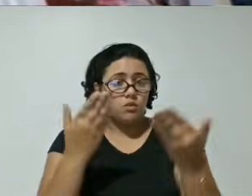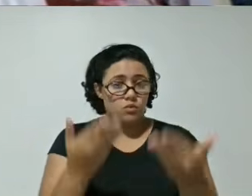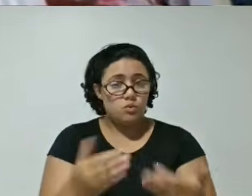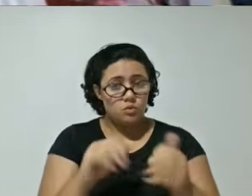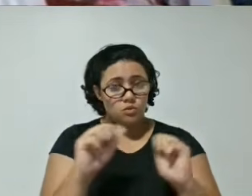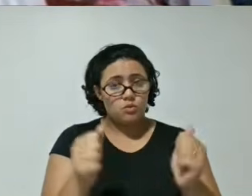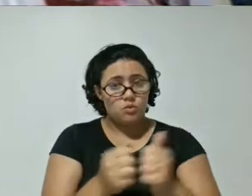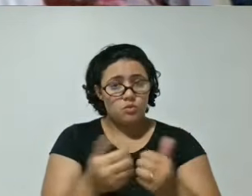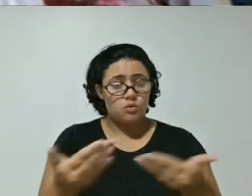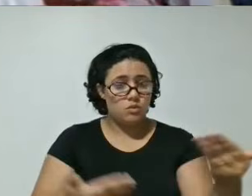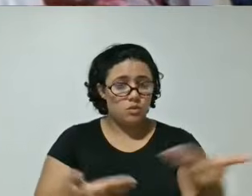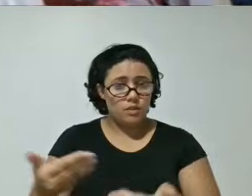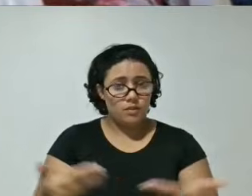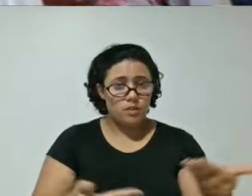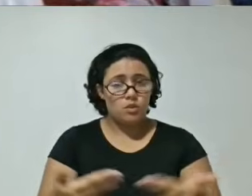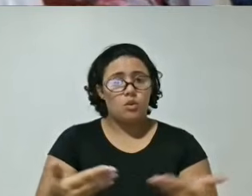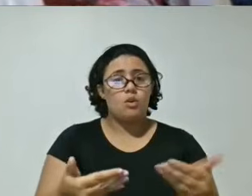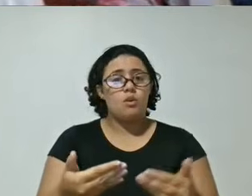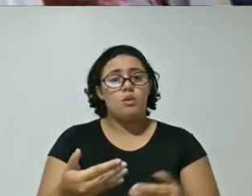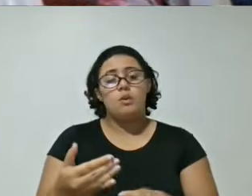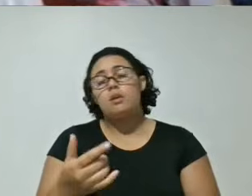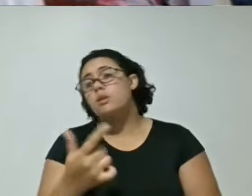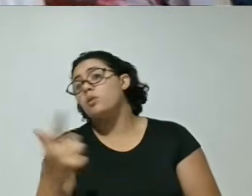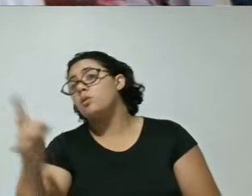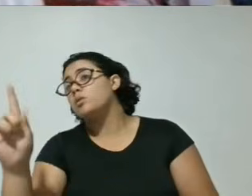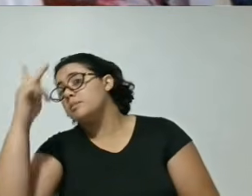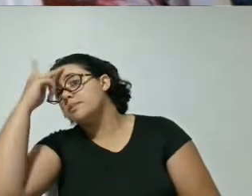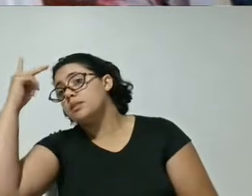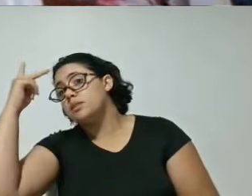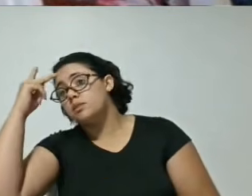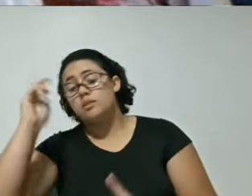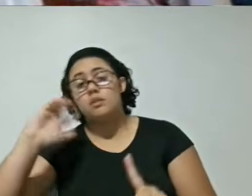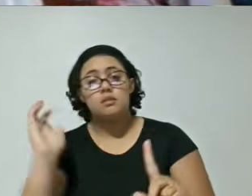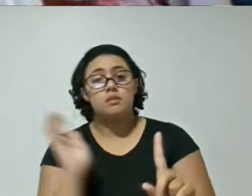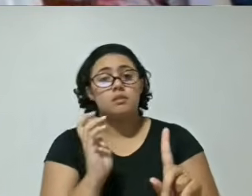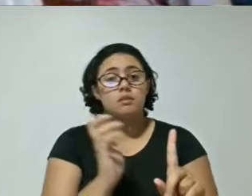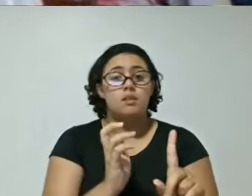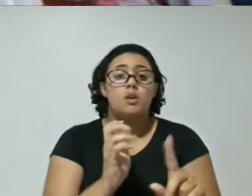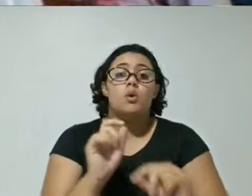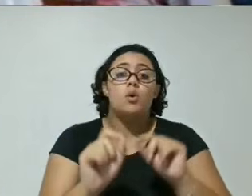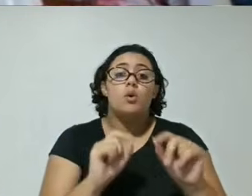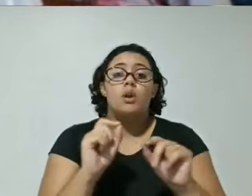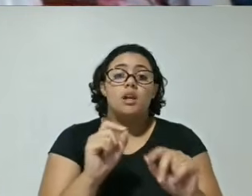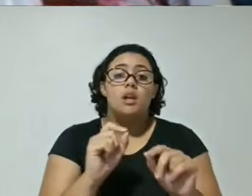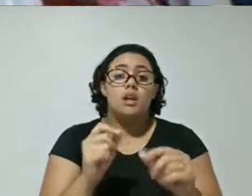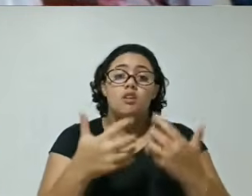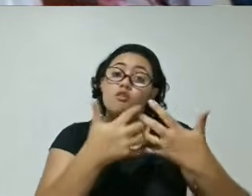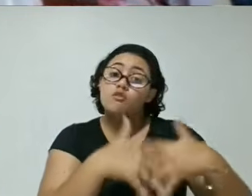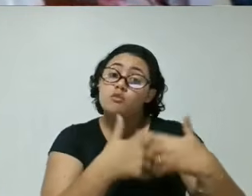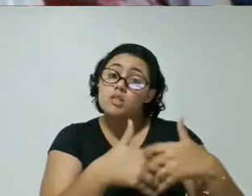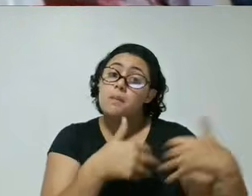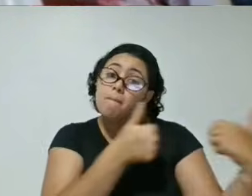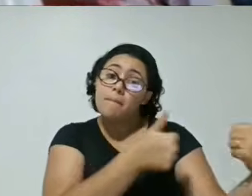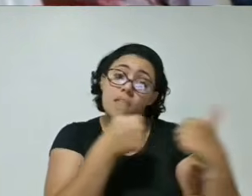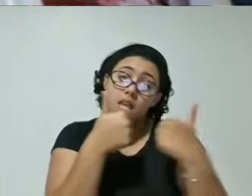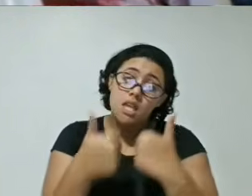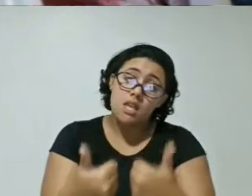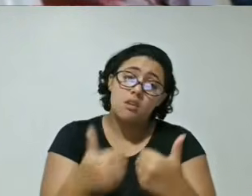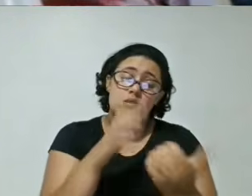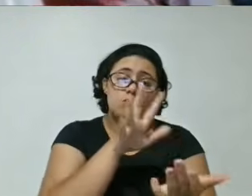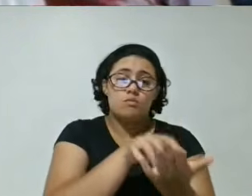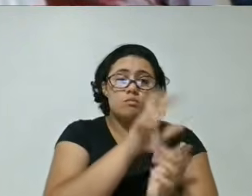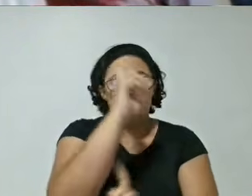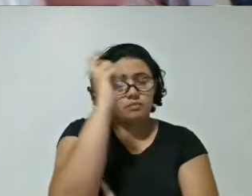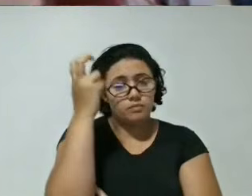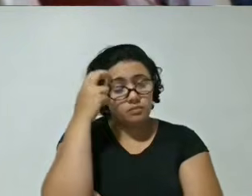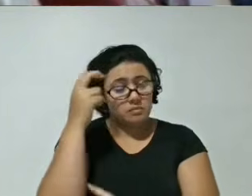os servidores, os terceirizados, né, influenciou muito no funcionamento do Centro Cultural. Né? Mesmo com